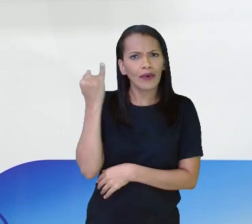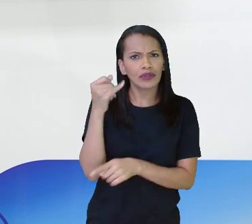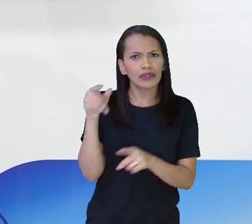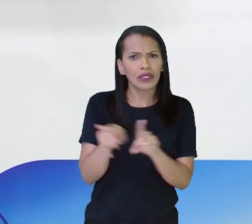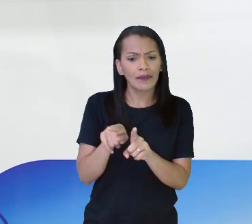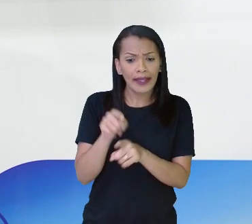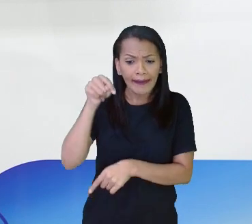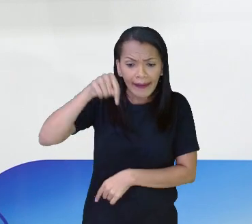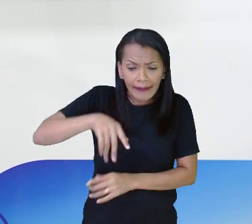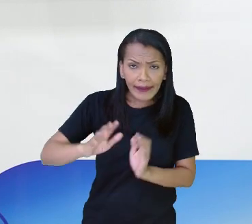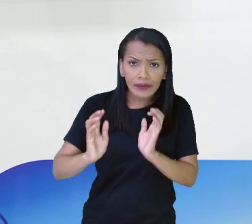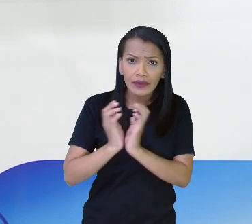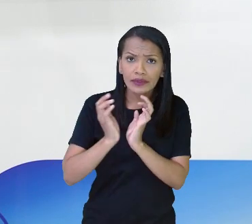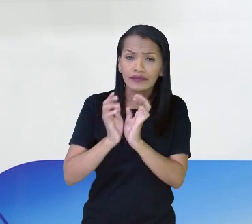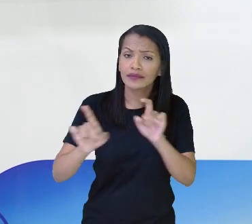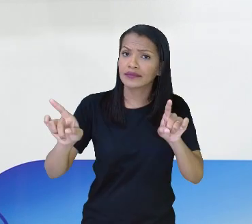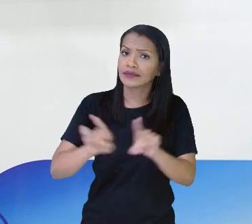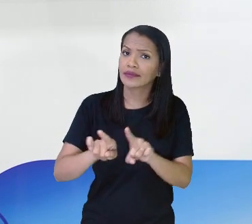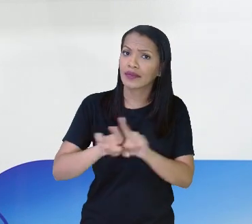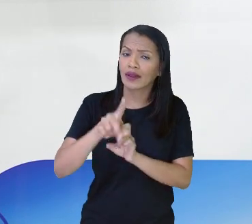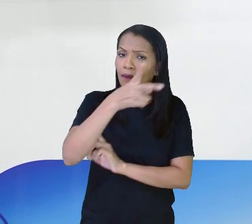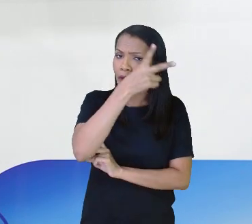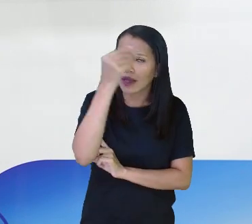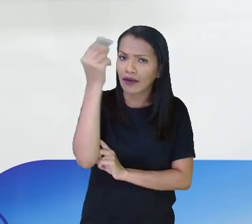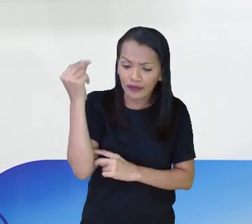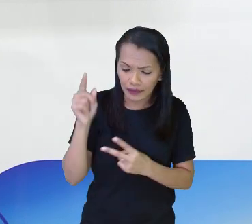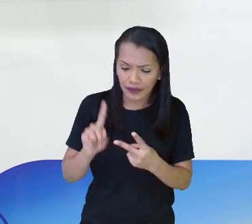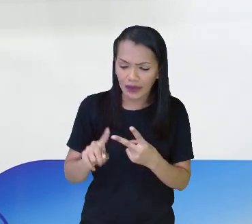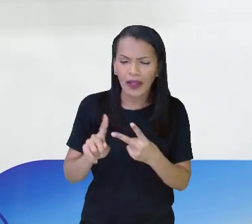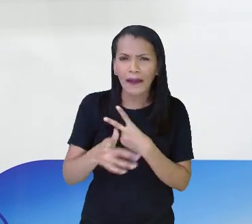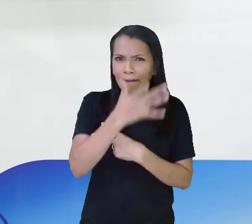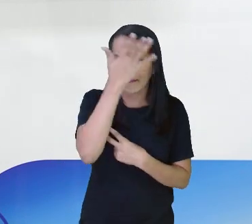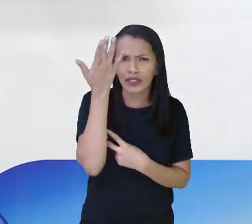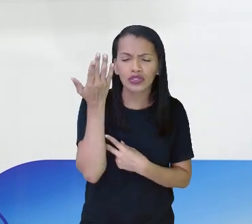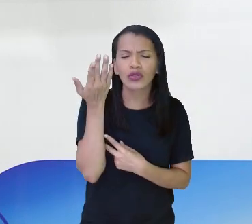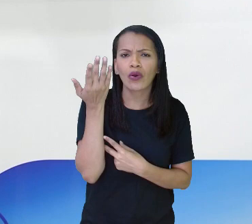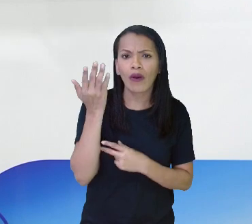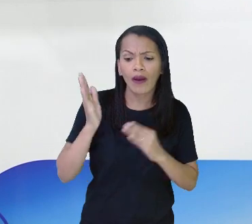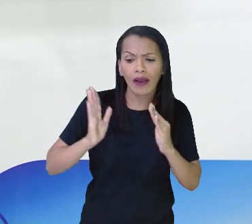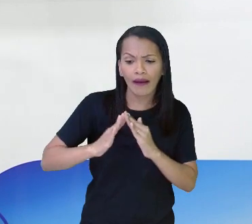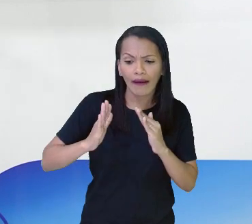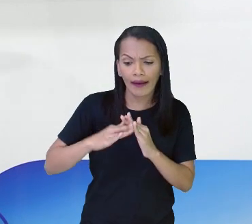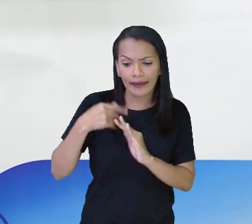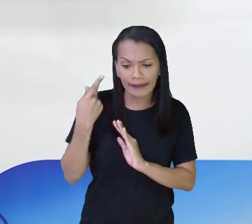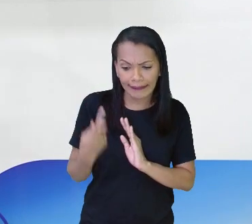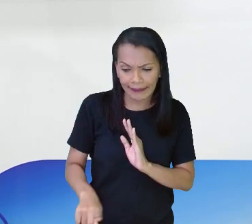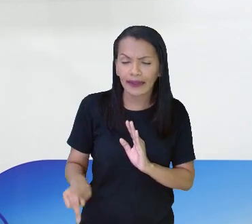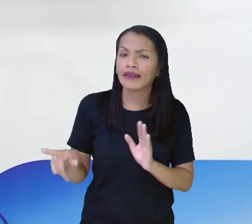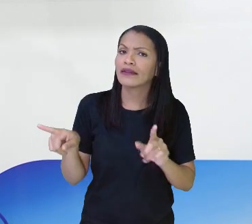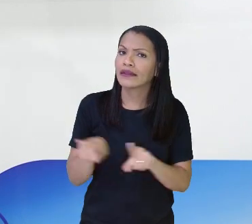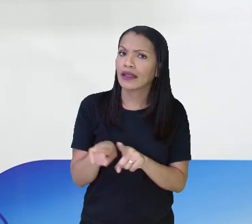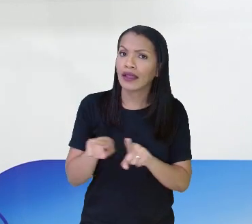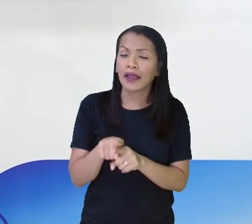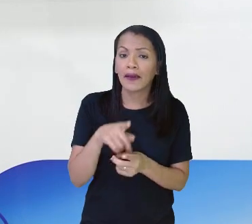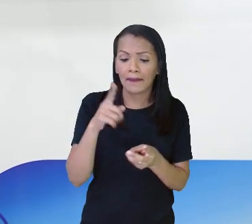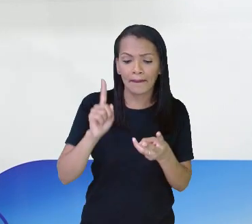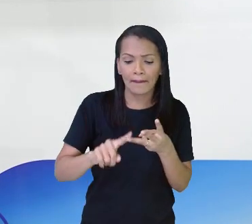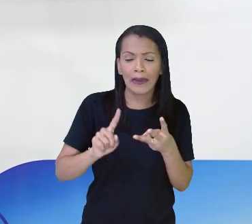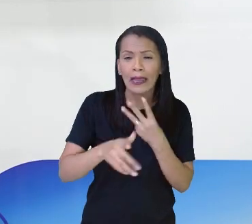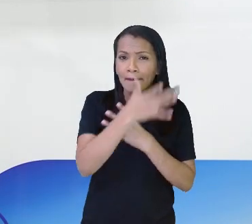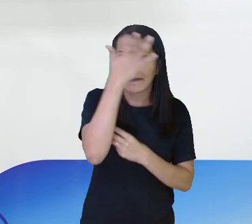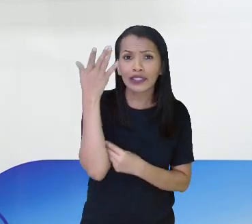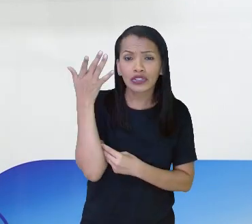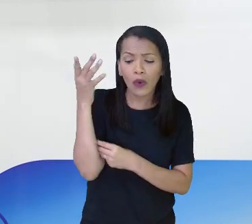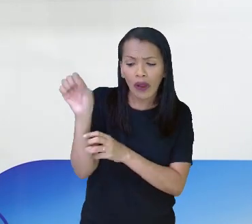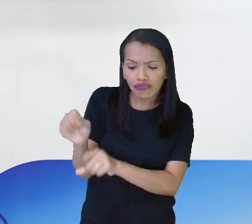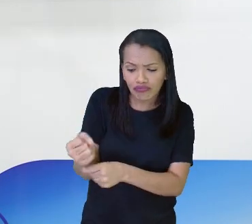cidade turística, a cidade do Recife. Então, prefeitura, moradores, as empresas que trabalham recolhendo lixo e também os turistas,